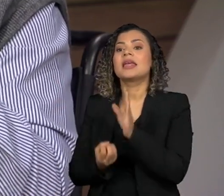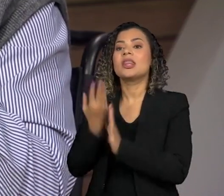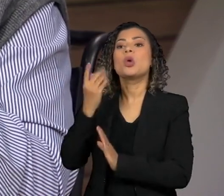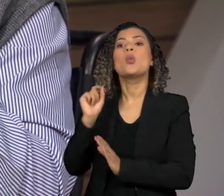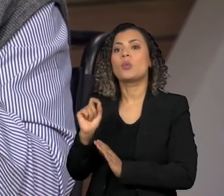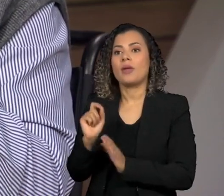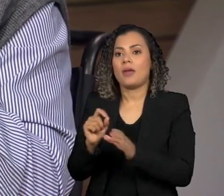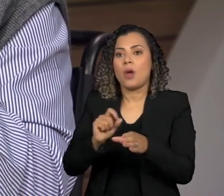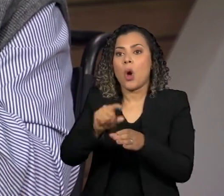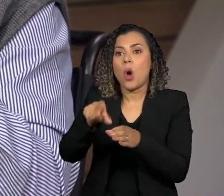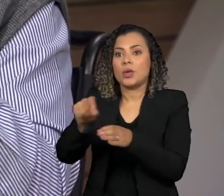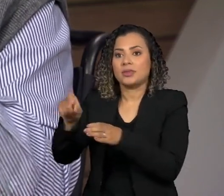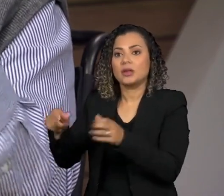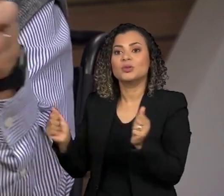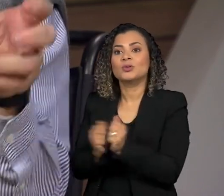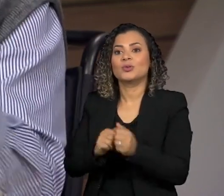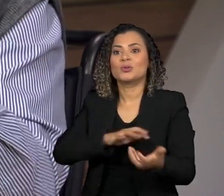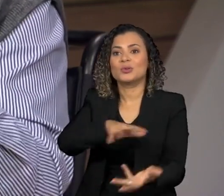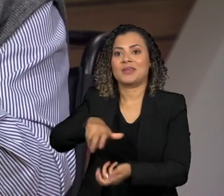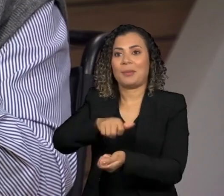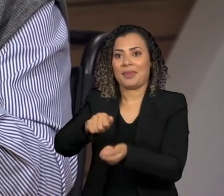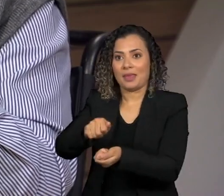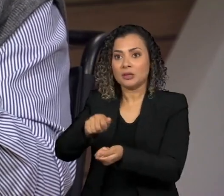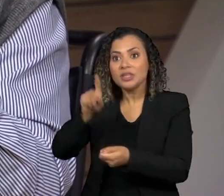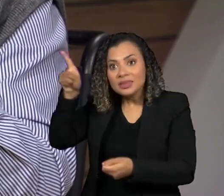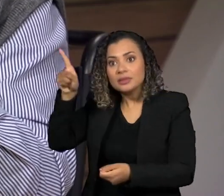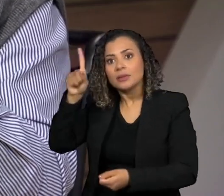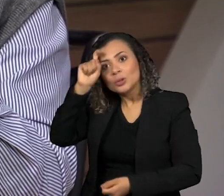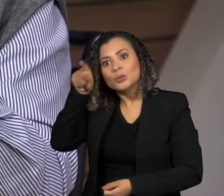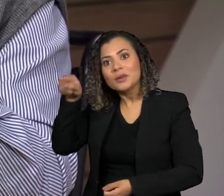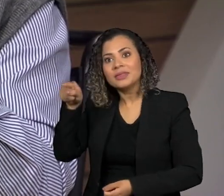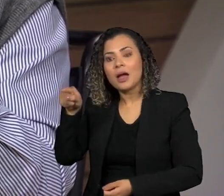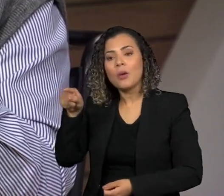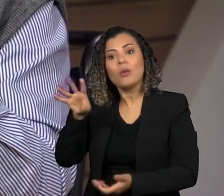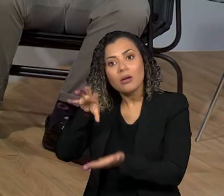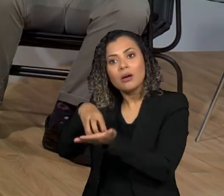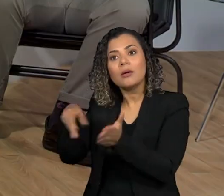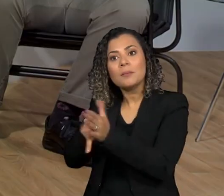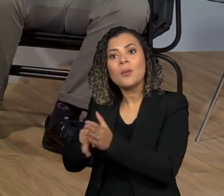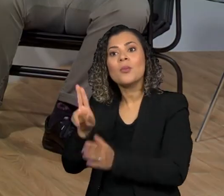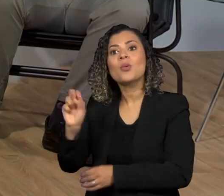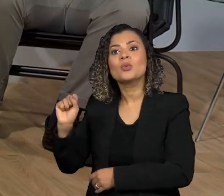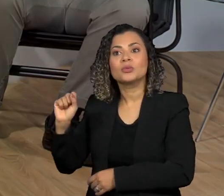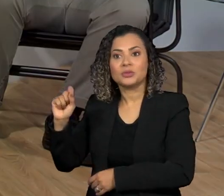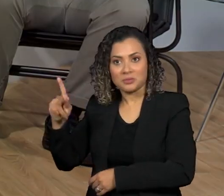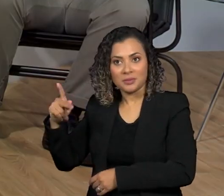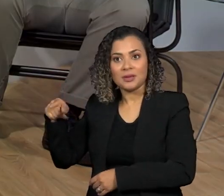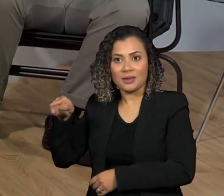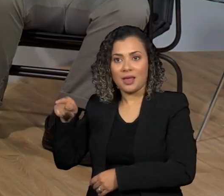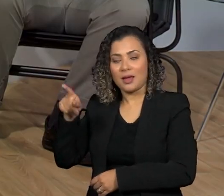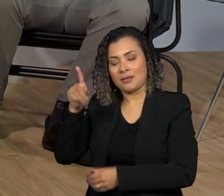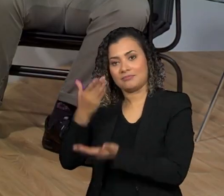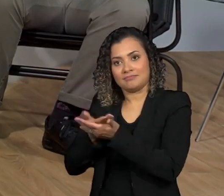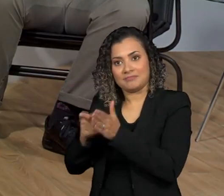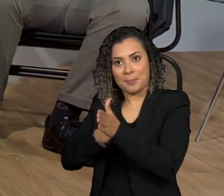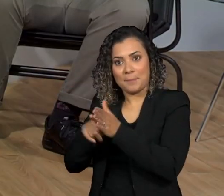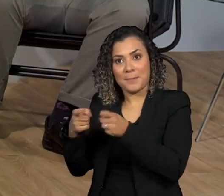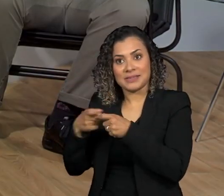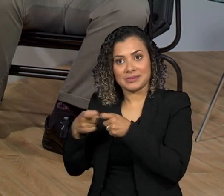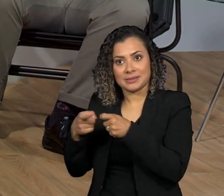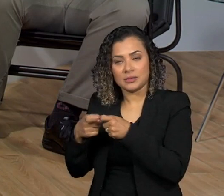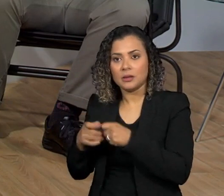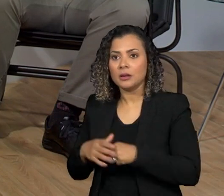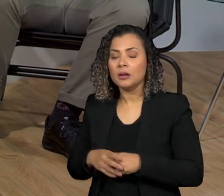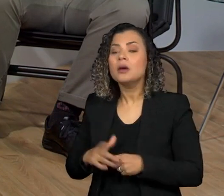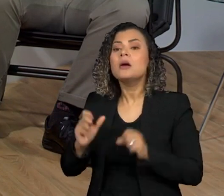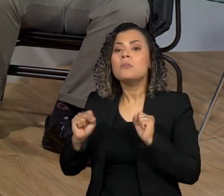da sustentabilidade. E lá vão plantar funcionários e de todos os níveis. Você pode